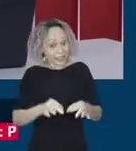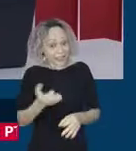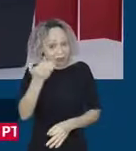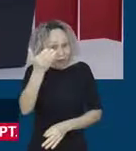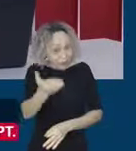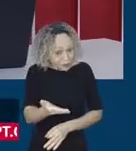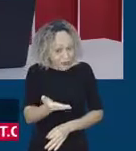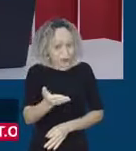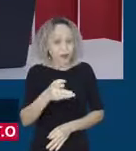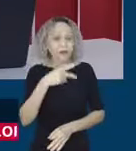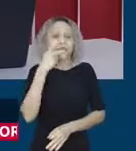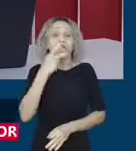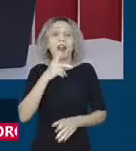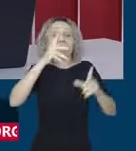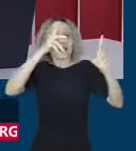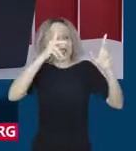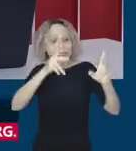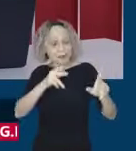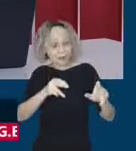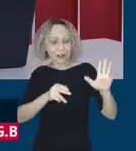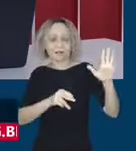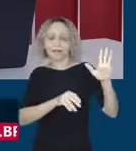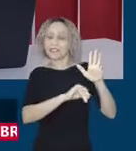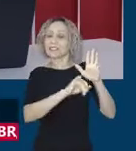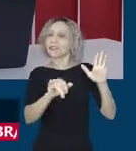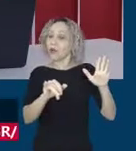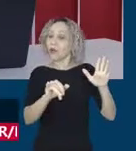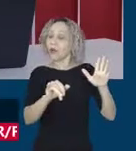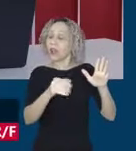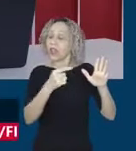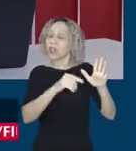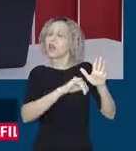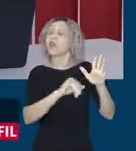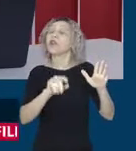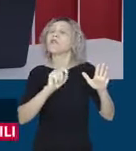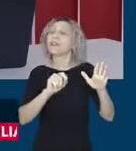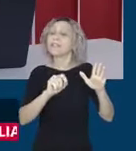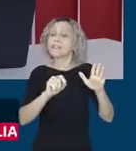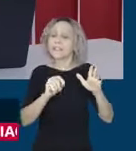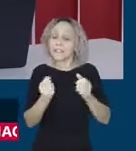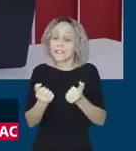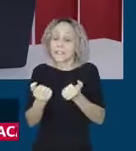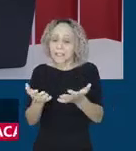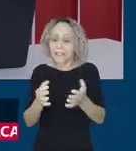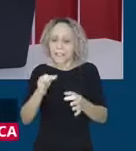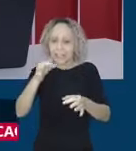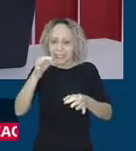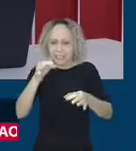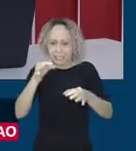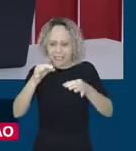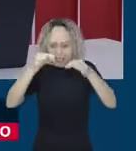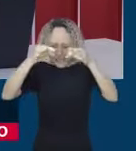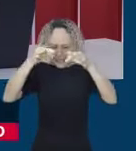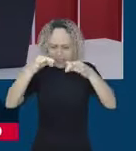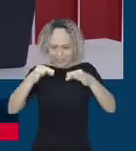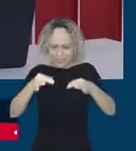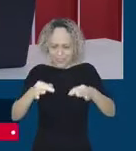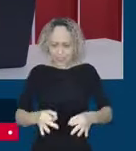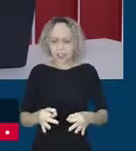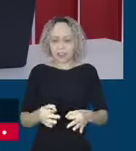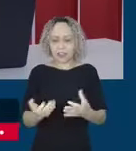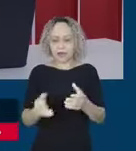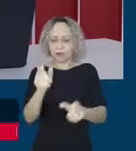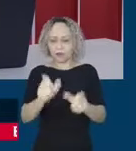do presidente Lula, né? Que ele chama de obsessão, né? Dar dignidade para o trabalhador, acabar com a fome. E no primeiro debate